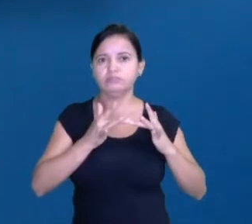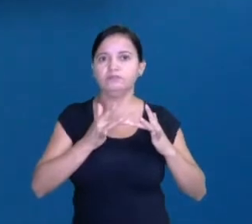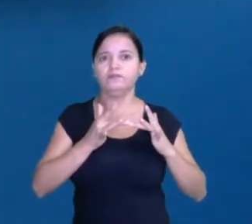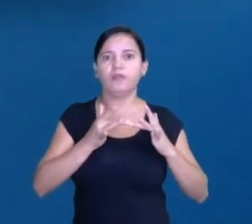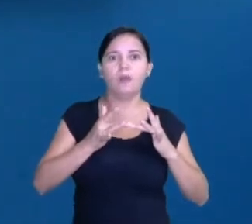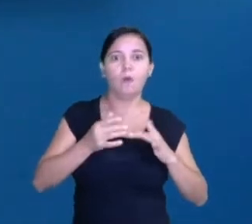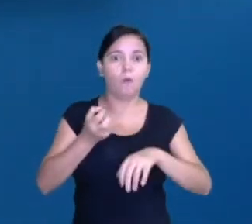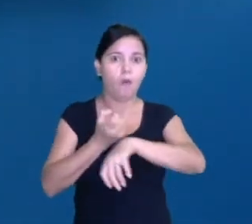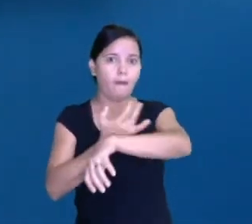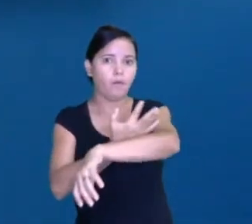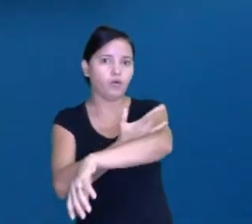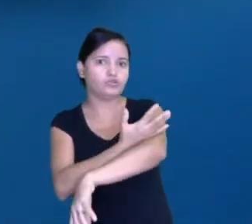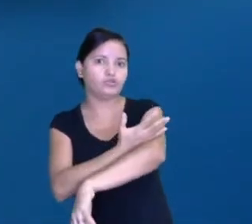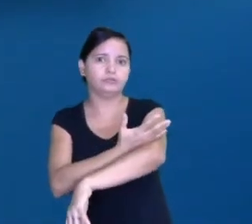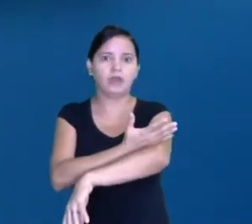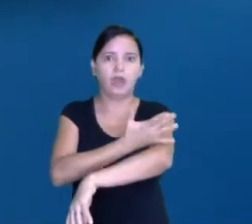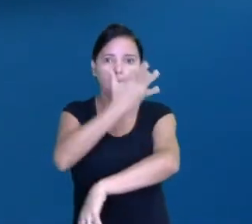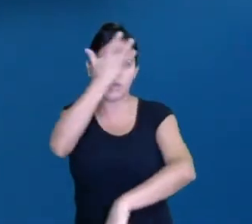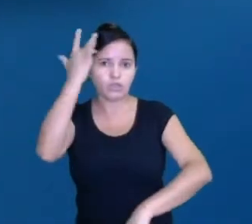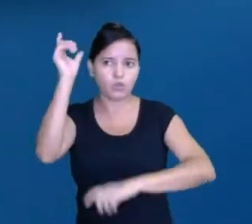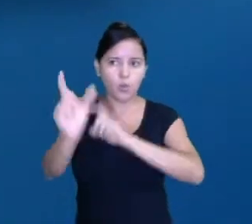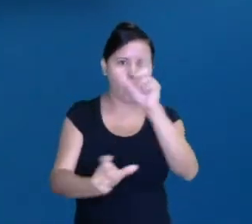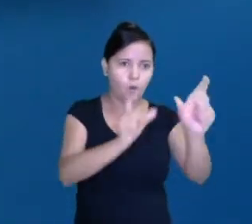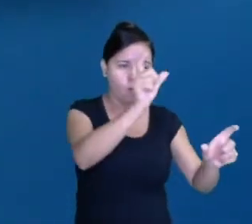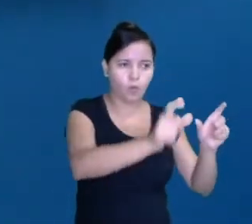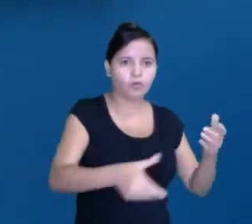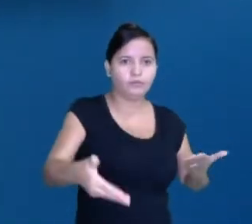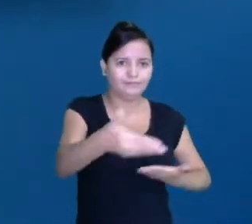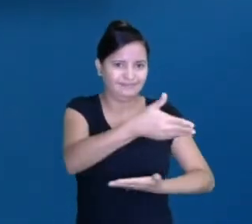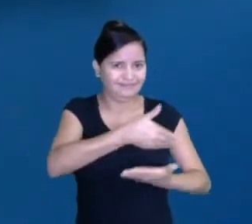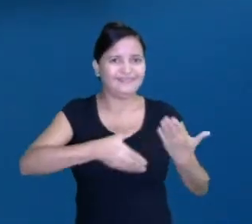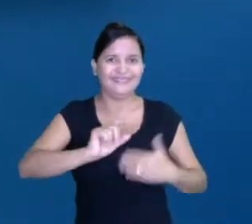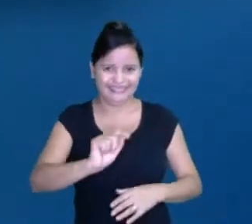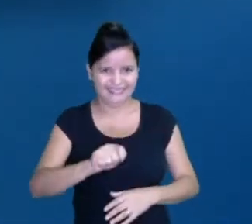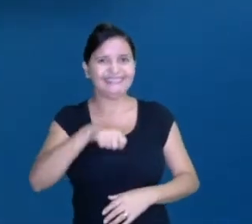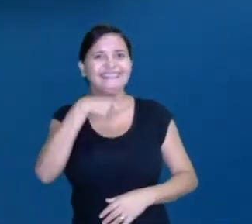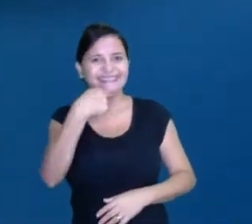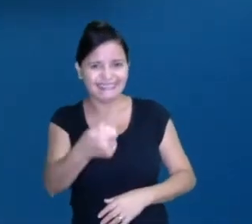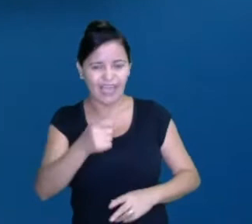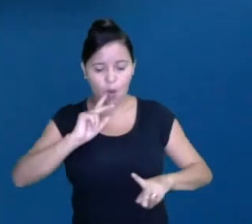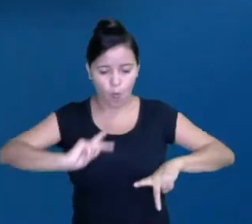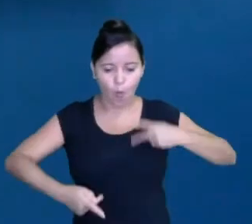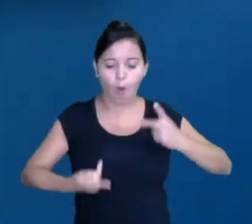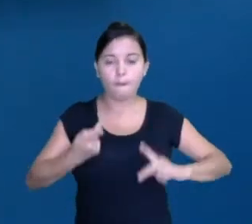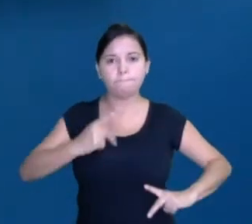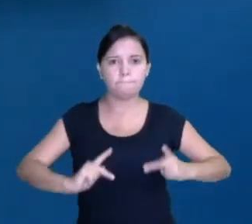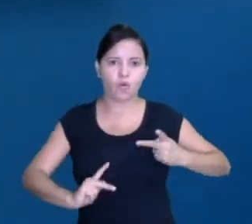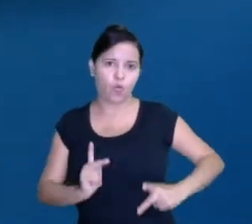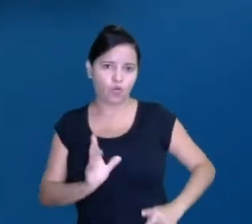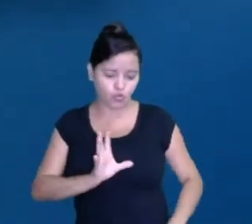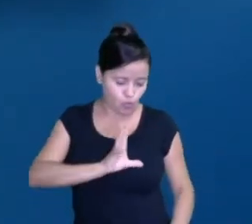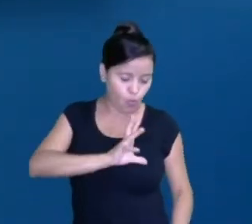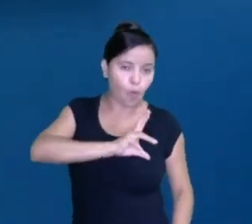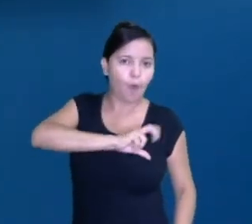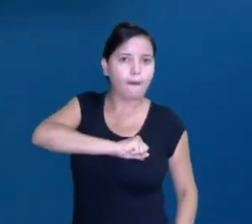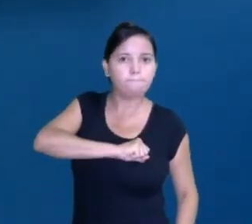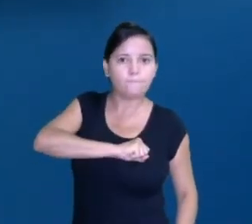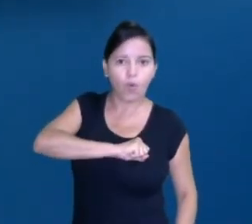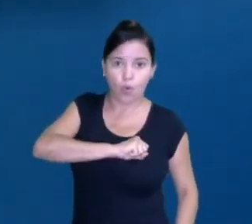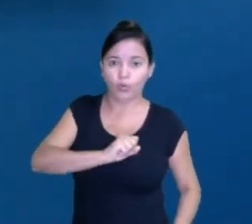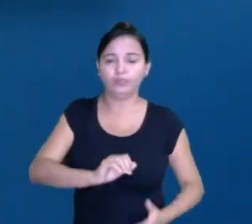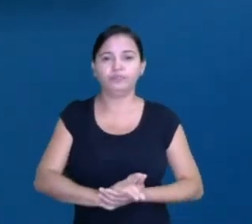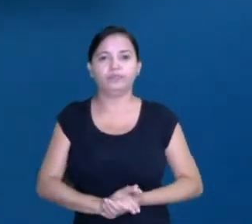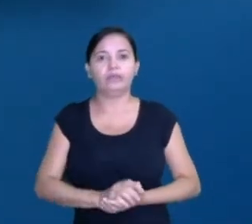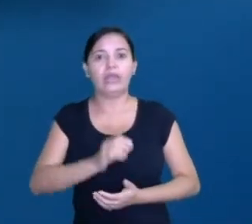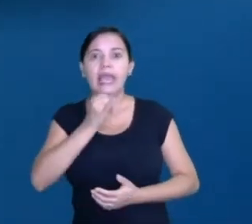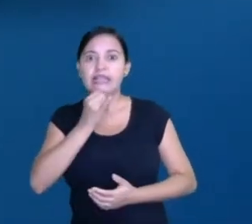engajamento emocional com o outro. Por isso que ele é chamado de hormônio do amor. Existem estudos que mostram que quando eu faço algo de bom para alguém sem esperar